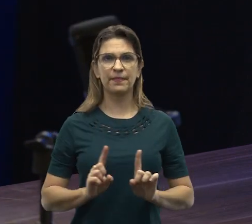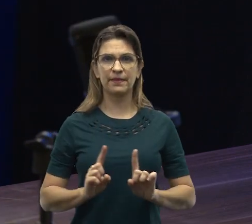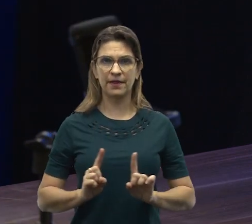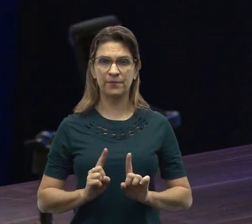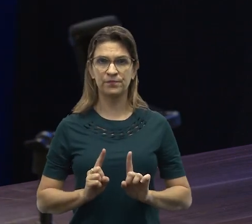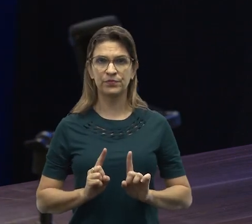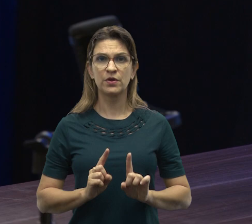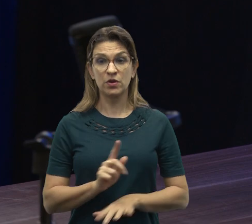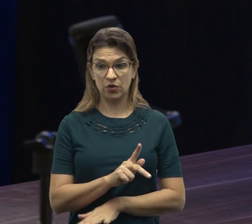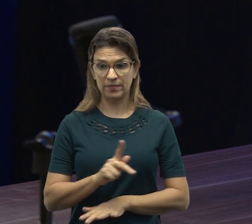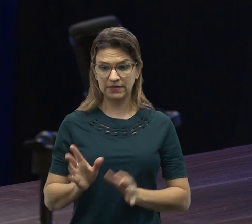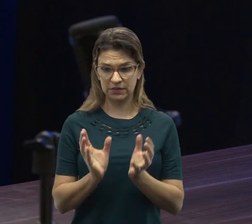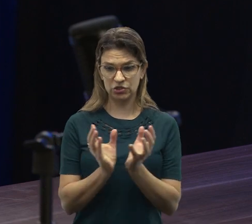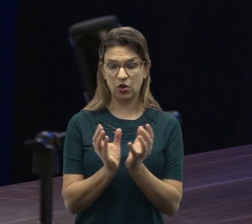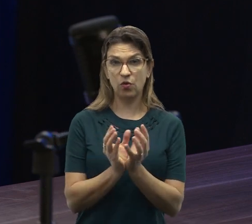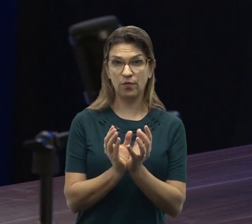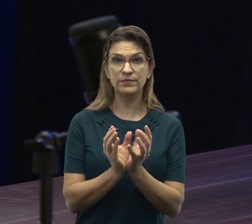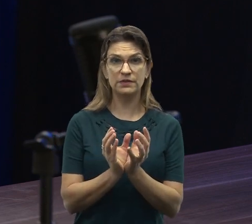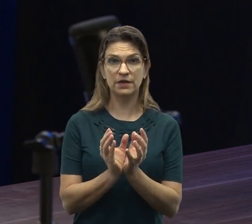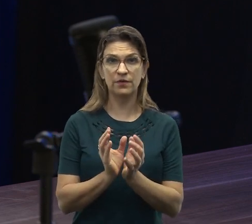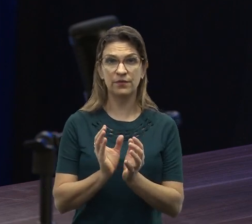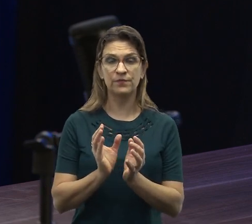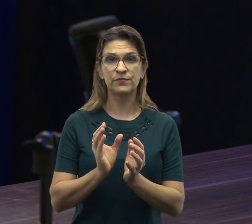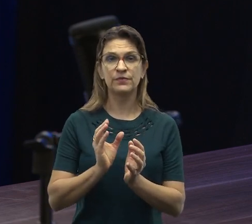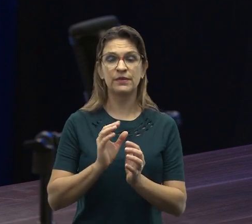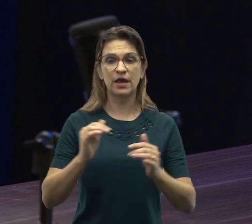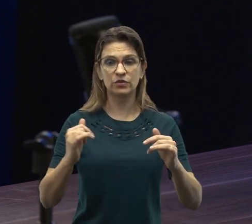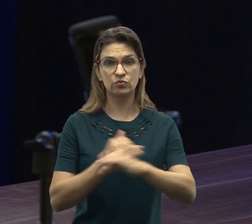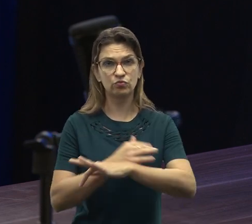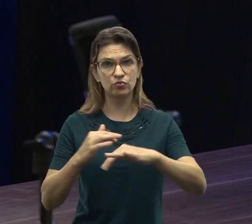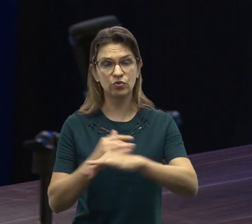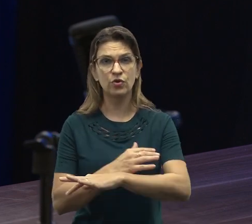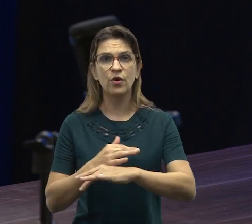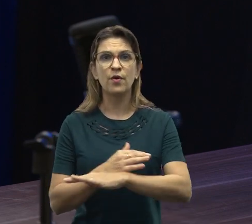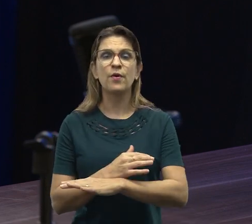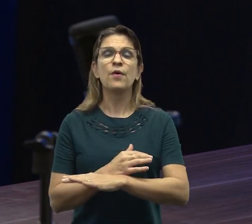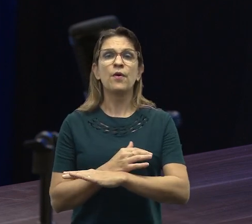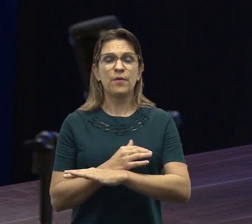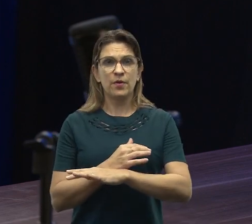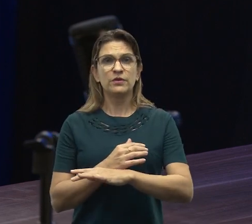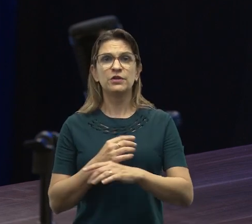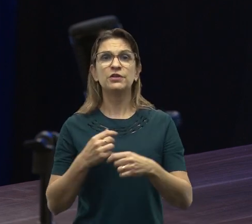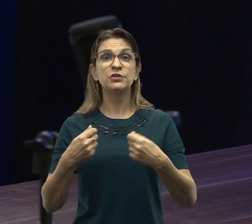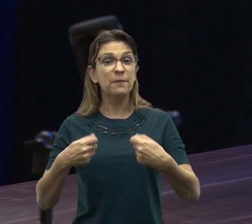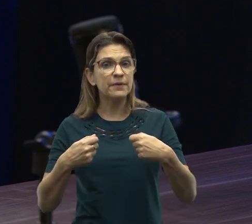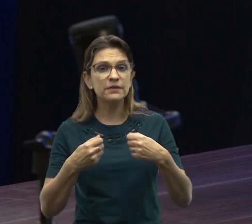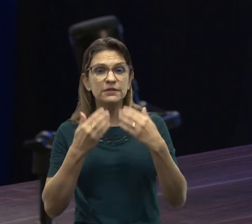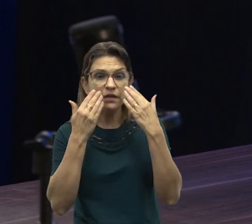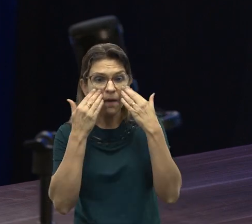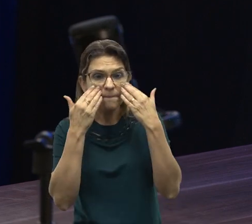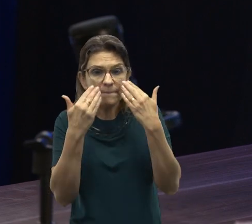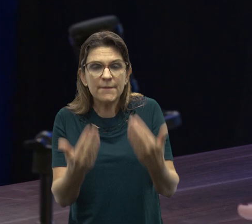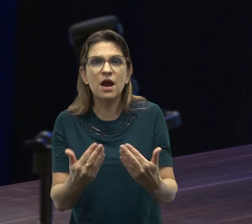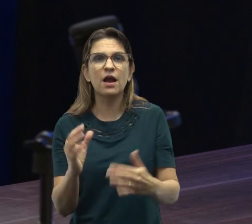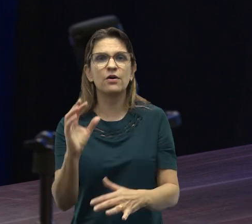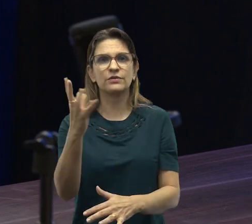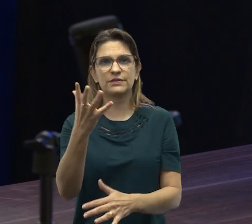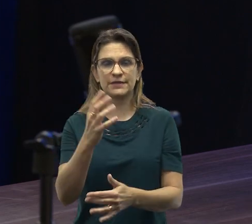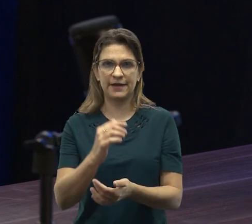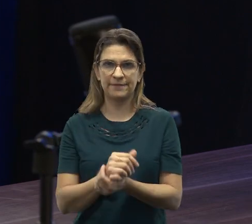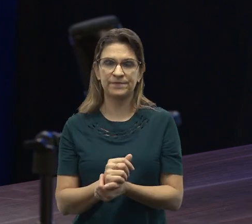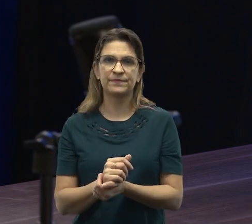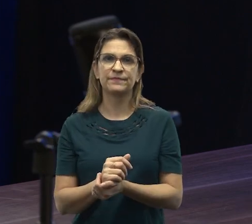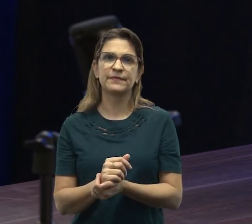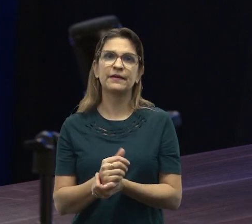Transporte também, nós só vamos sossegar quando isso acontecer. Claro que a entrega de uma frota de ônibus ela não acontece de uma hora para outra,